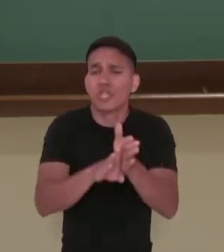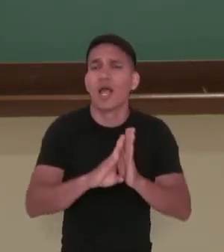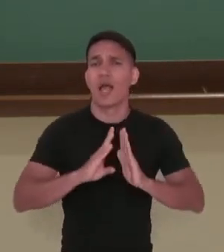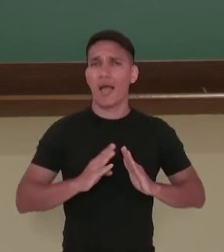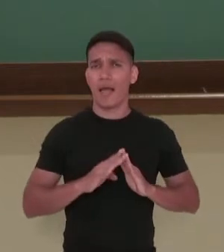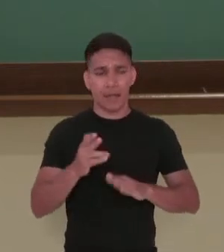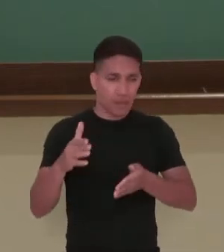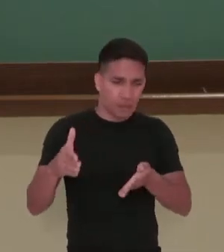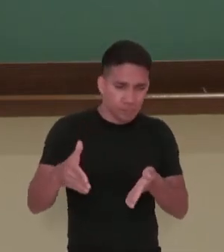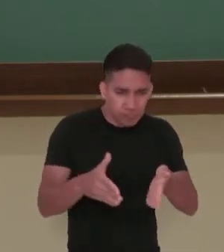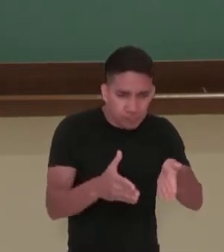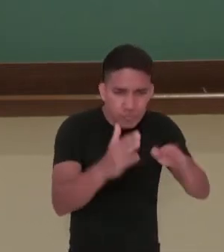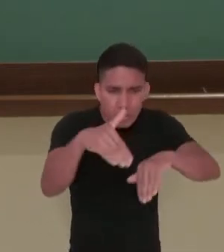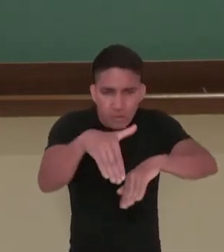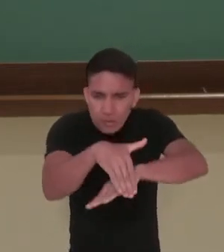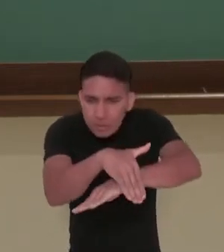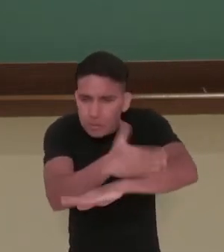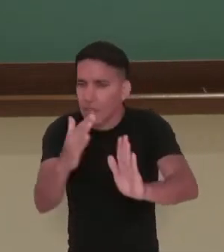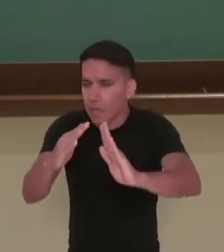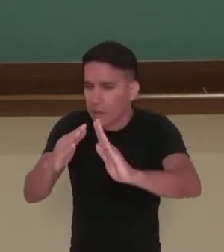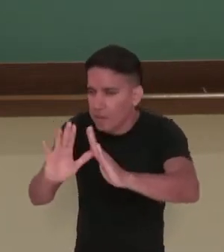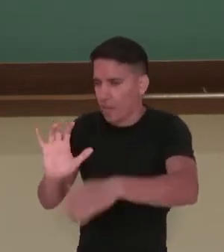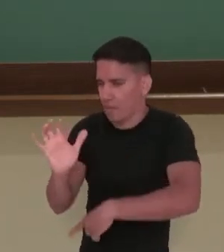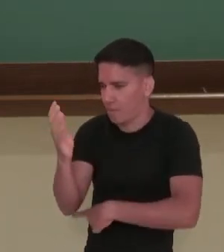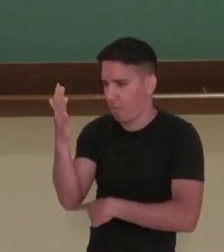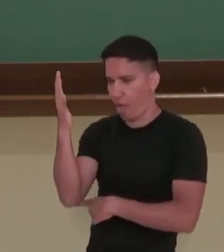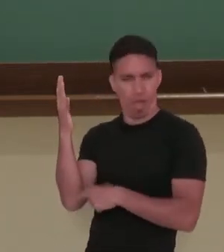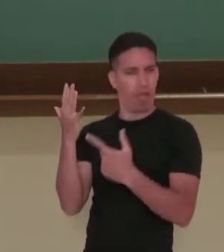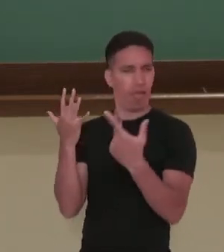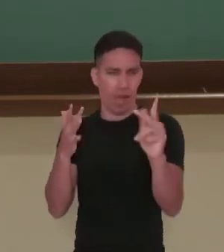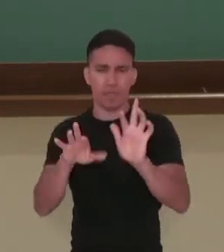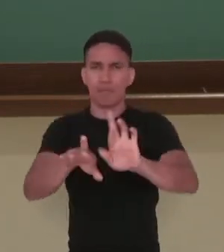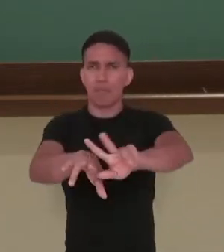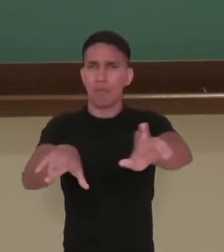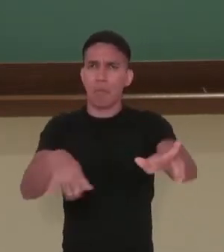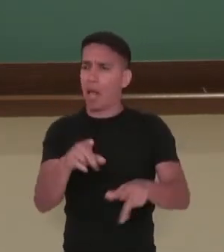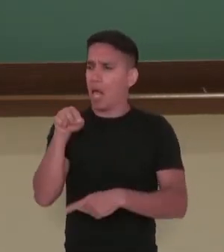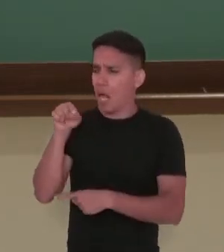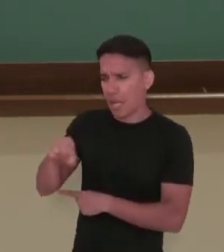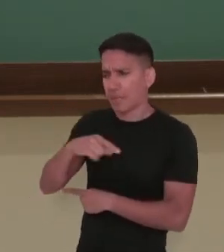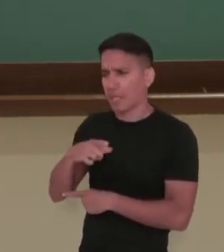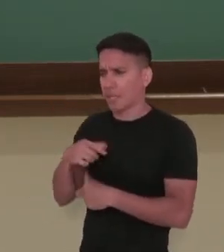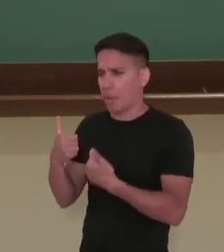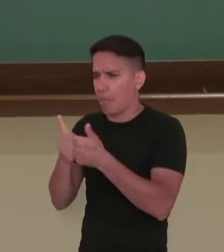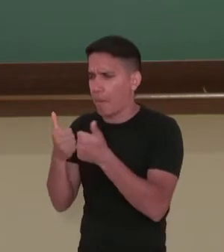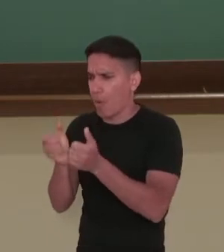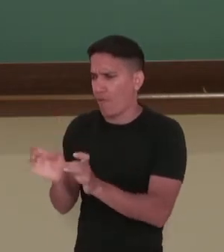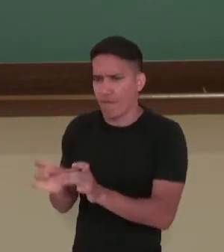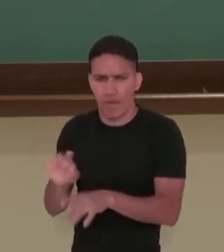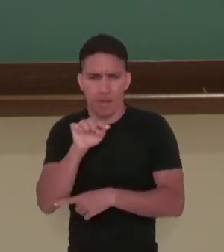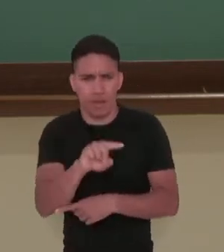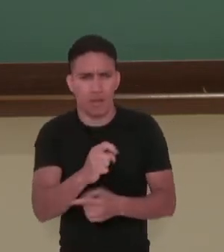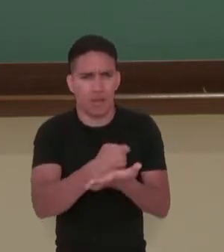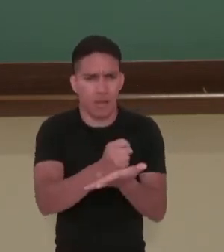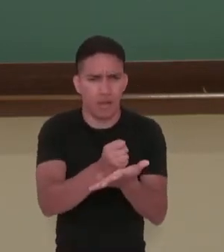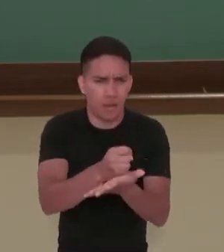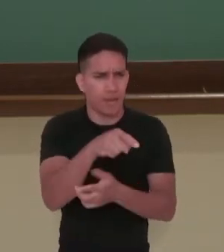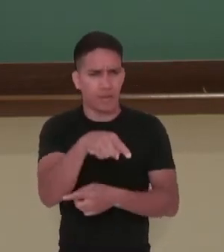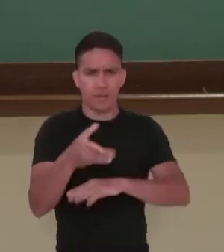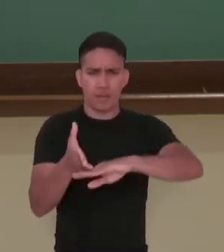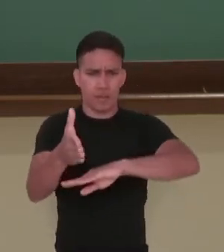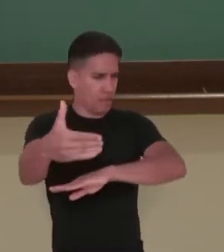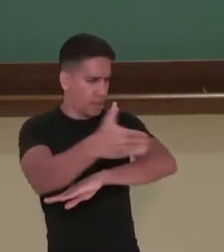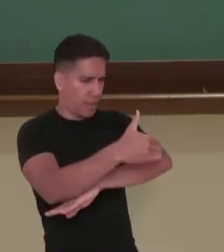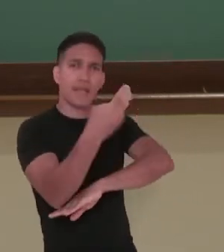as ruazinhas, aí você coloca lá uma árvore importante, aqui tem a panificadora, tem a farmácia, aí você virando na rua da farmácia,